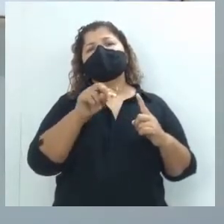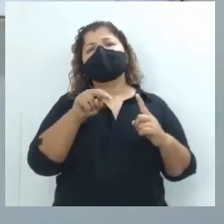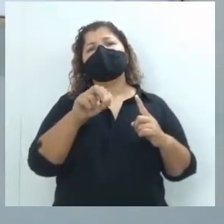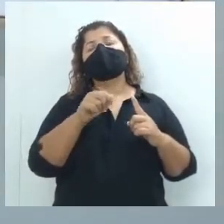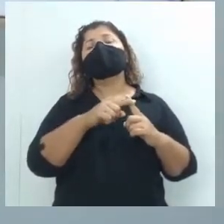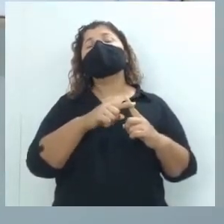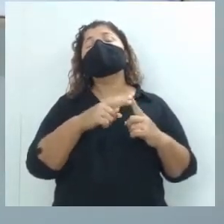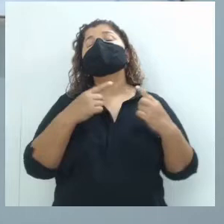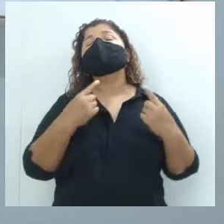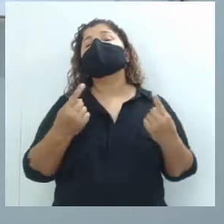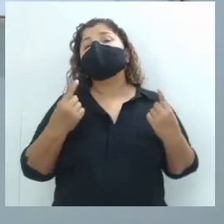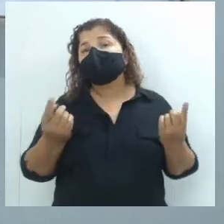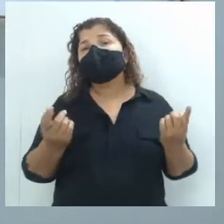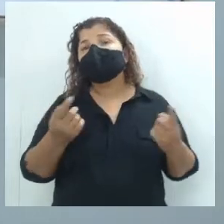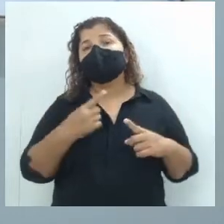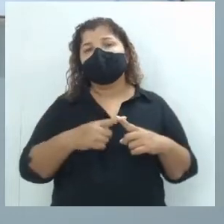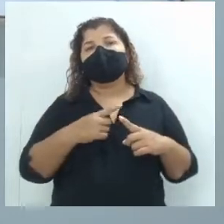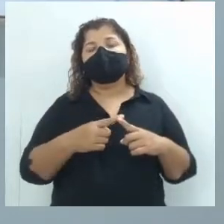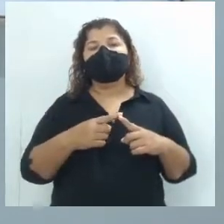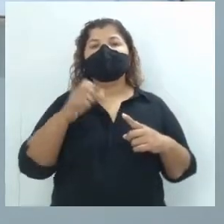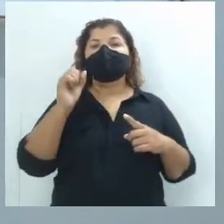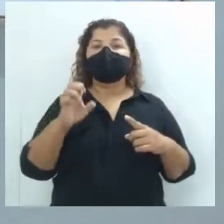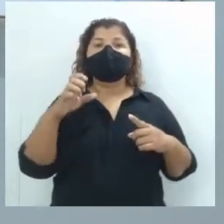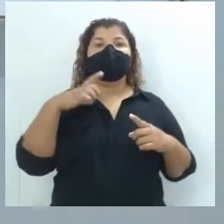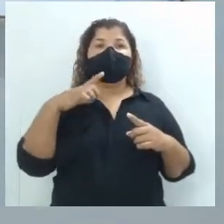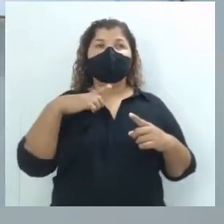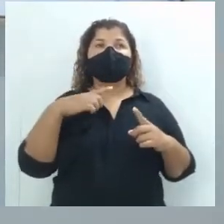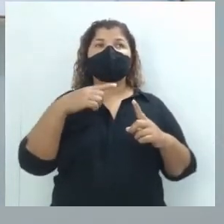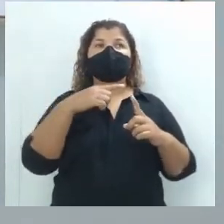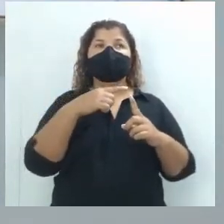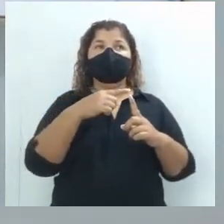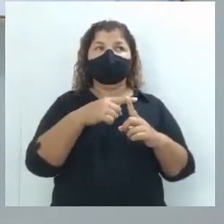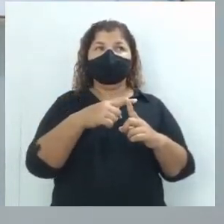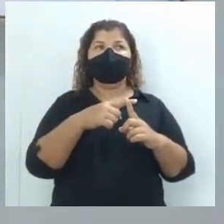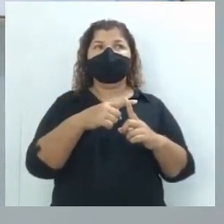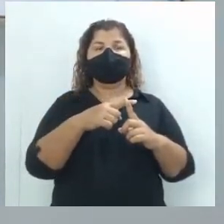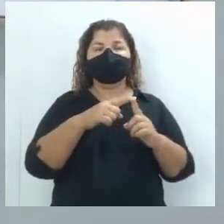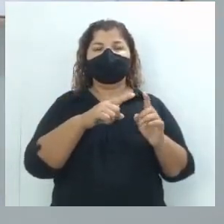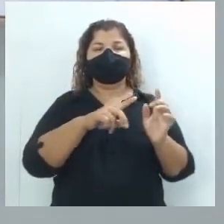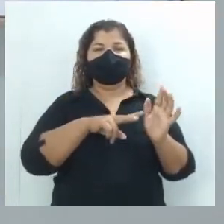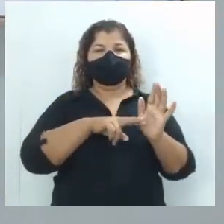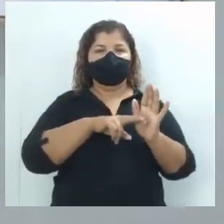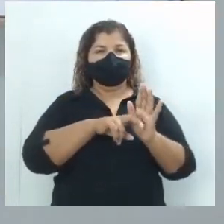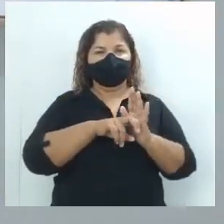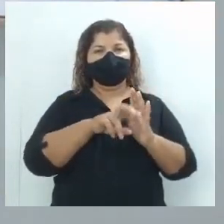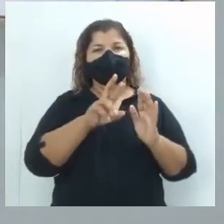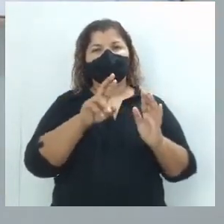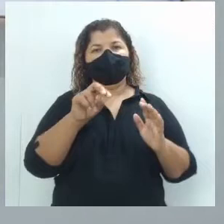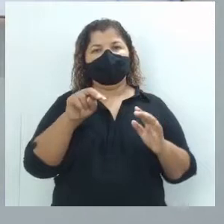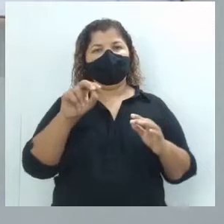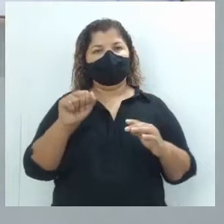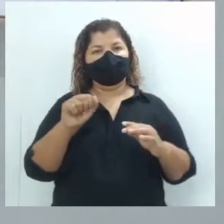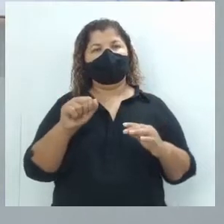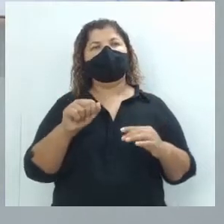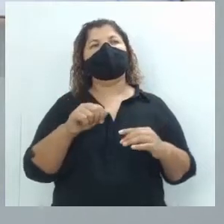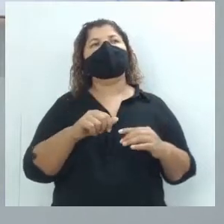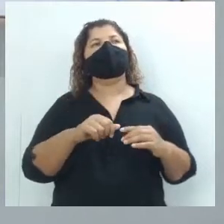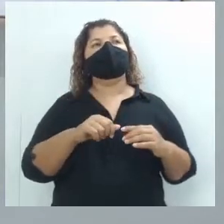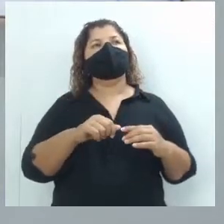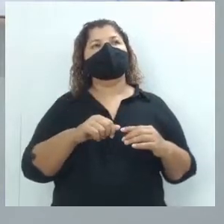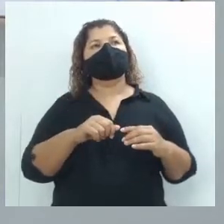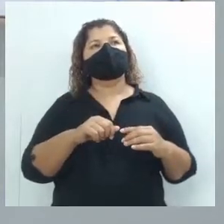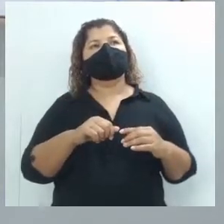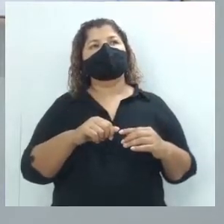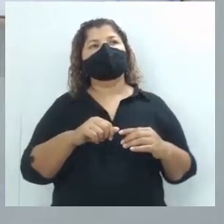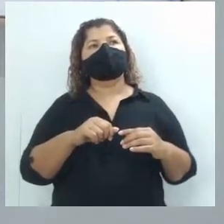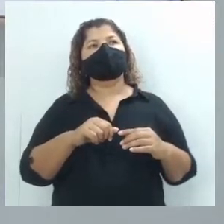se liga. Quando você trabalha com o vírus de RNA positivo, esse cara aqui, ele tem essa denominação porque